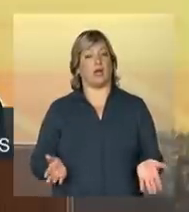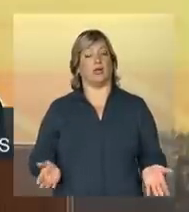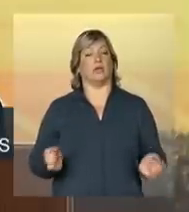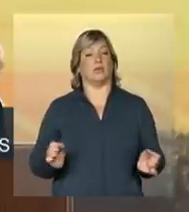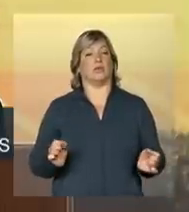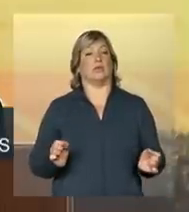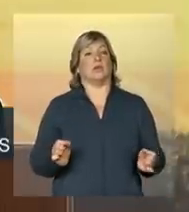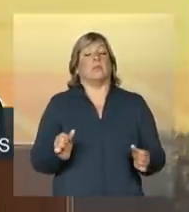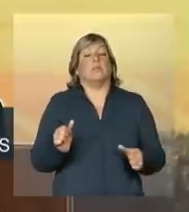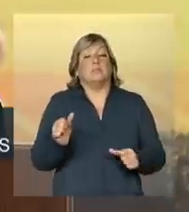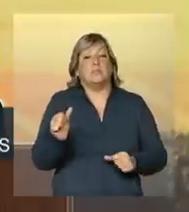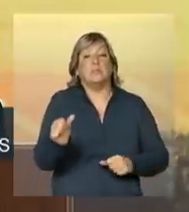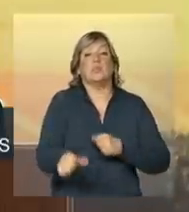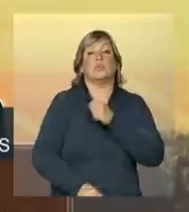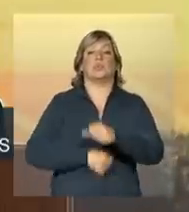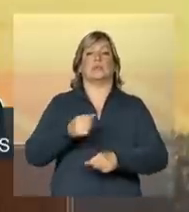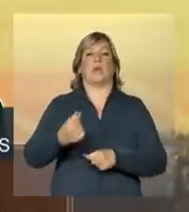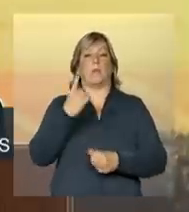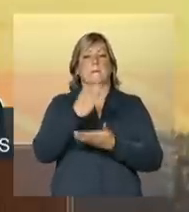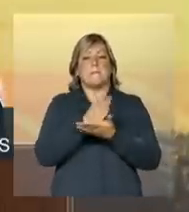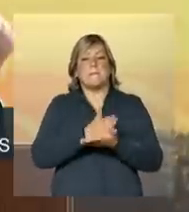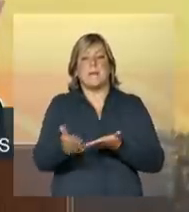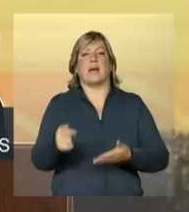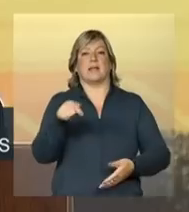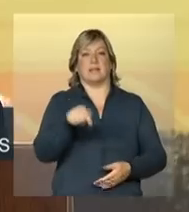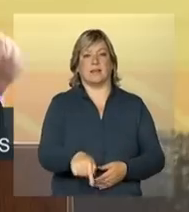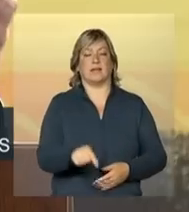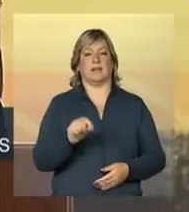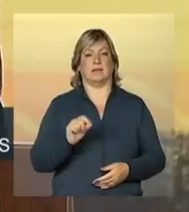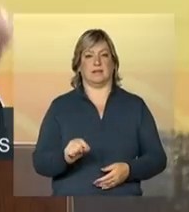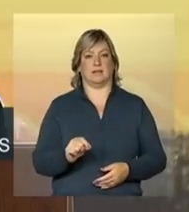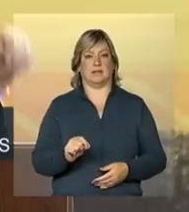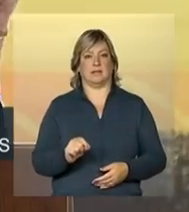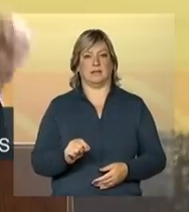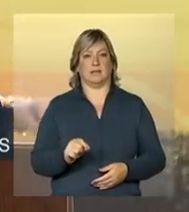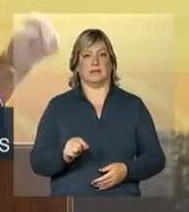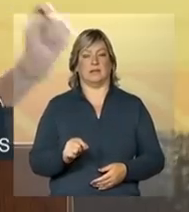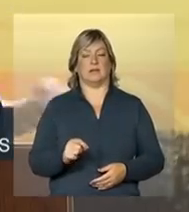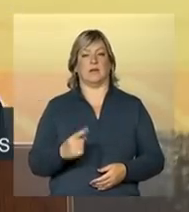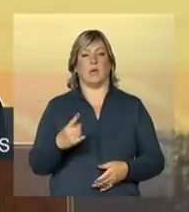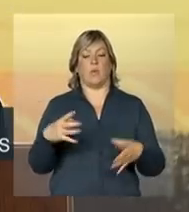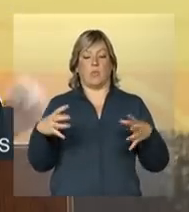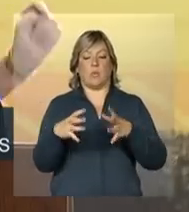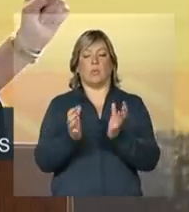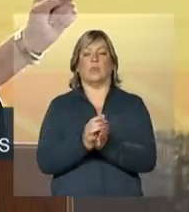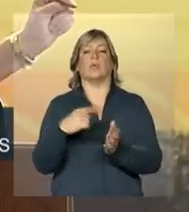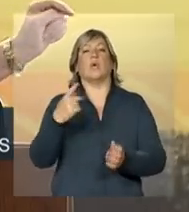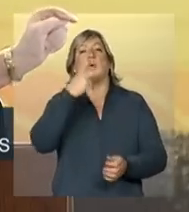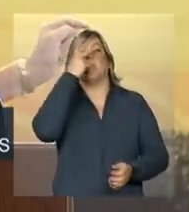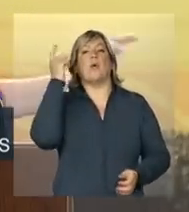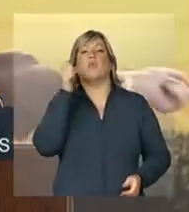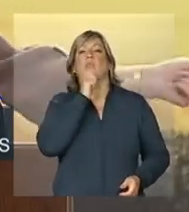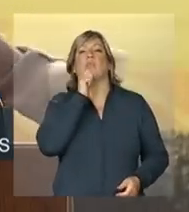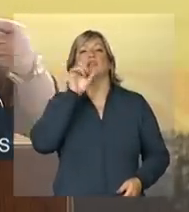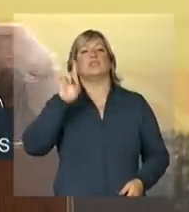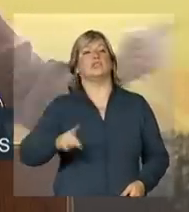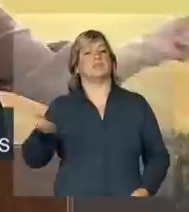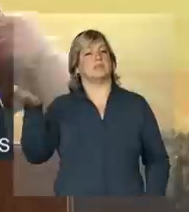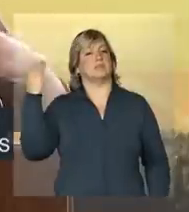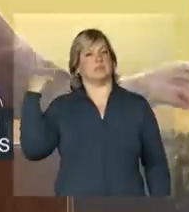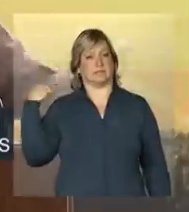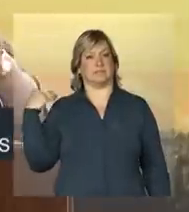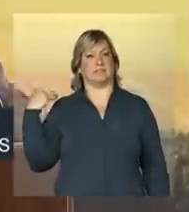transformar uma parte dele em uma parte sem direito que contaminou